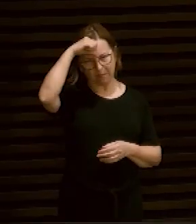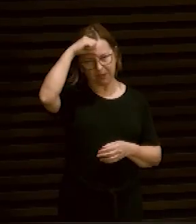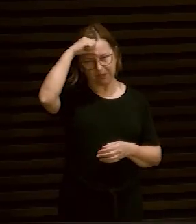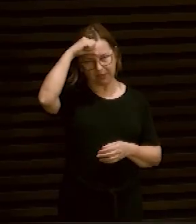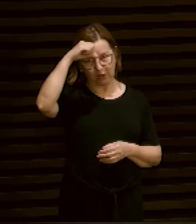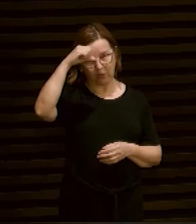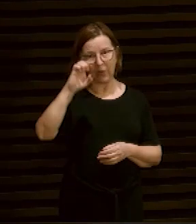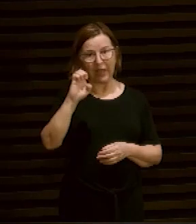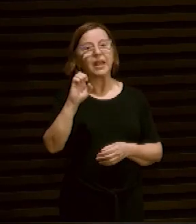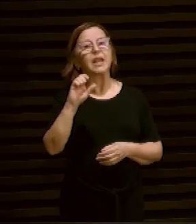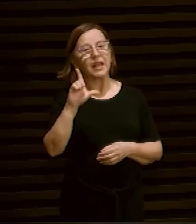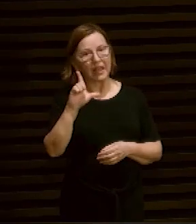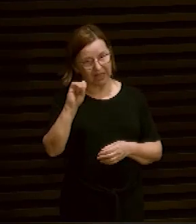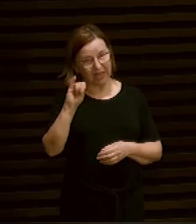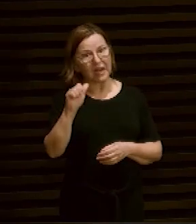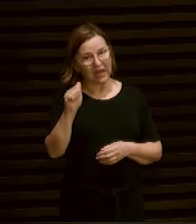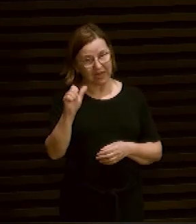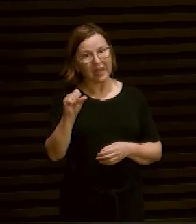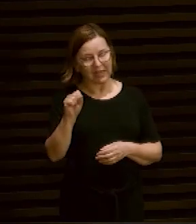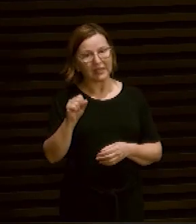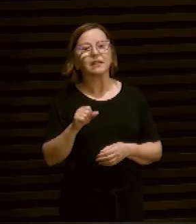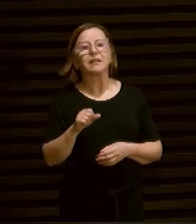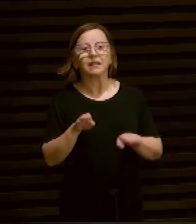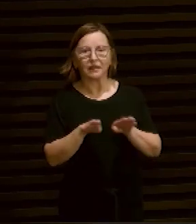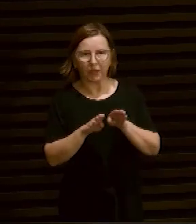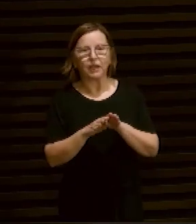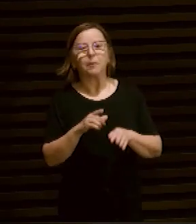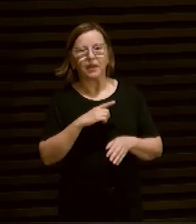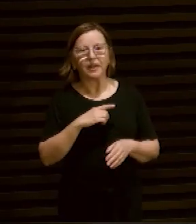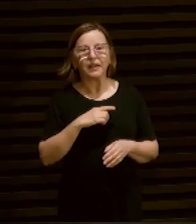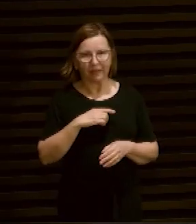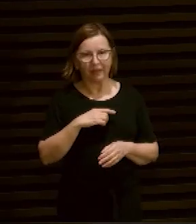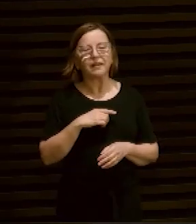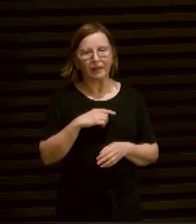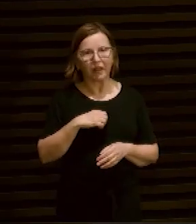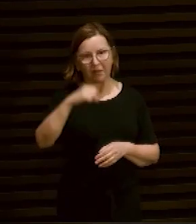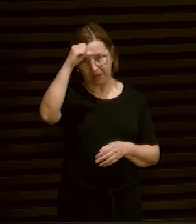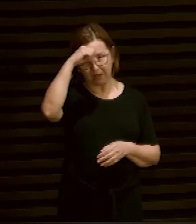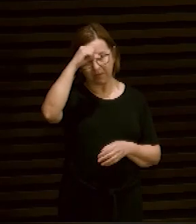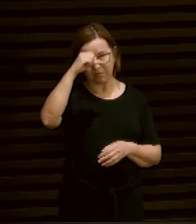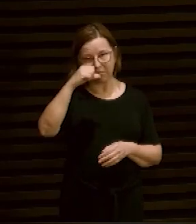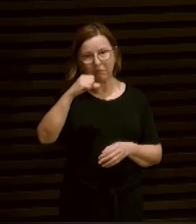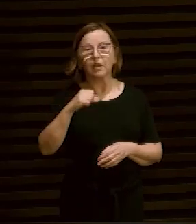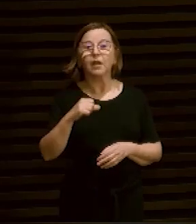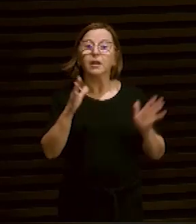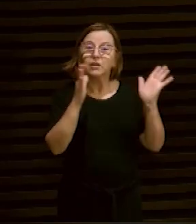Elias, a depressão de Paulo e até a depressão de Cristo, de